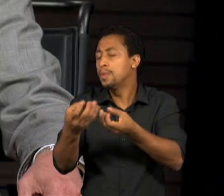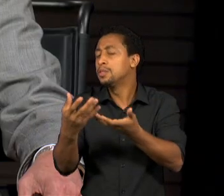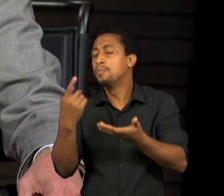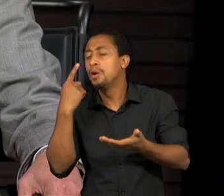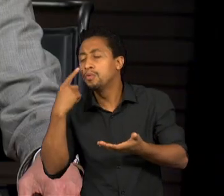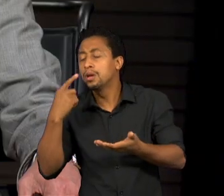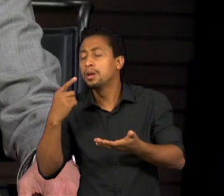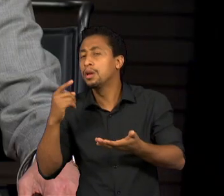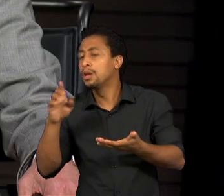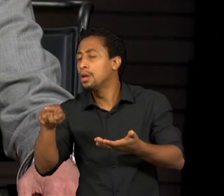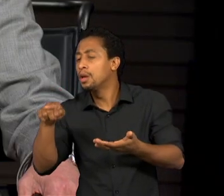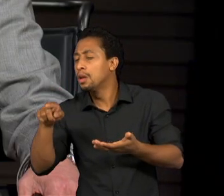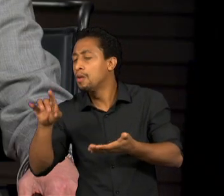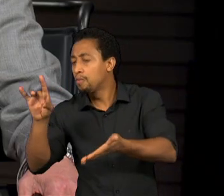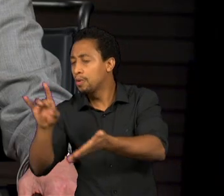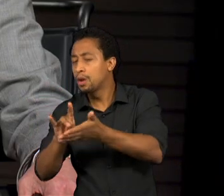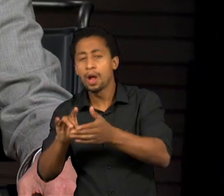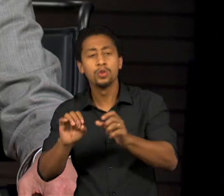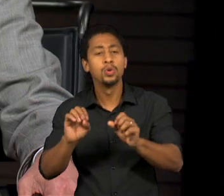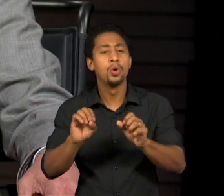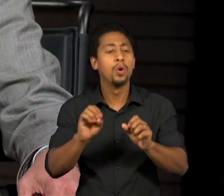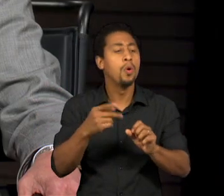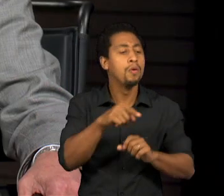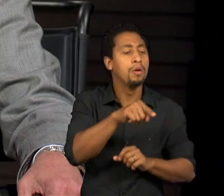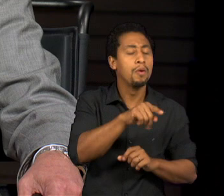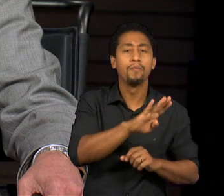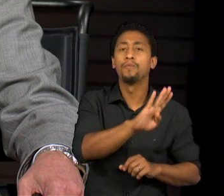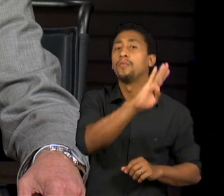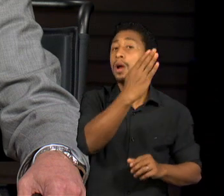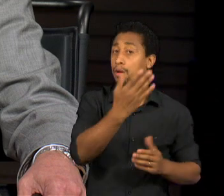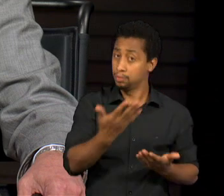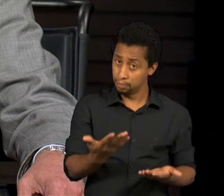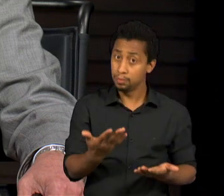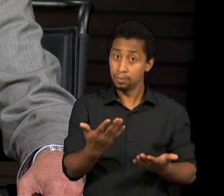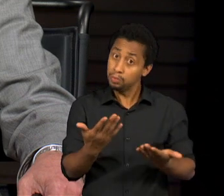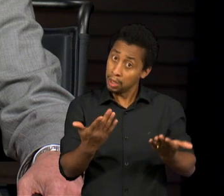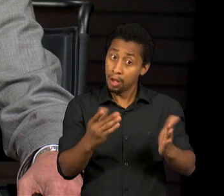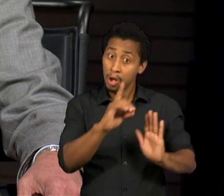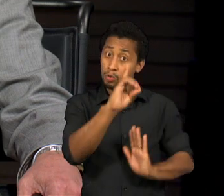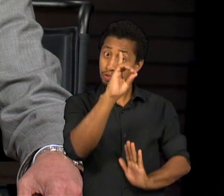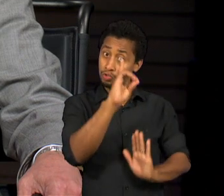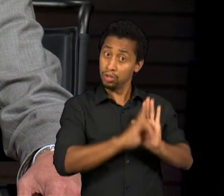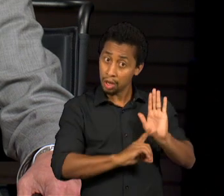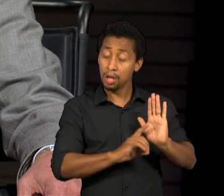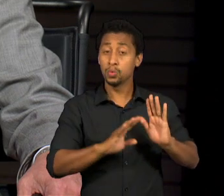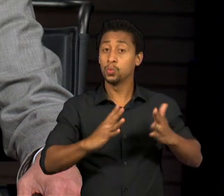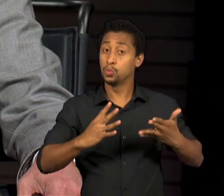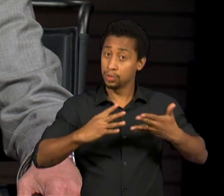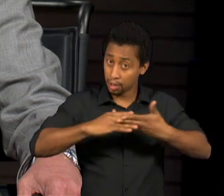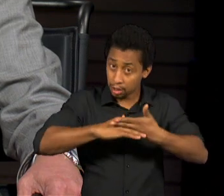Políticas públicas que assegurem o direito à informação do cidadão. E isso pode ser